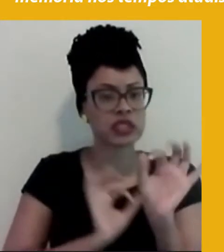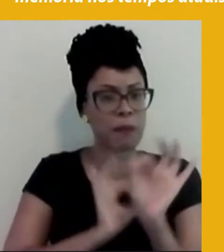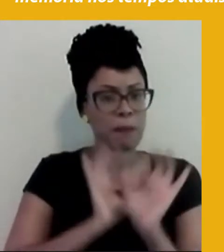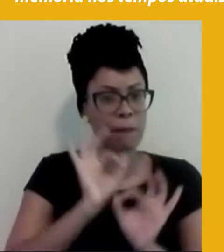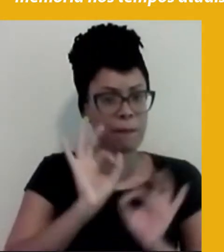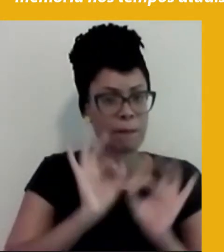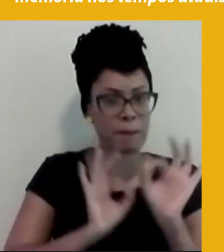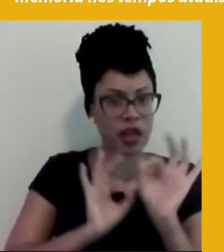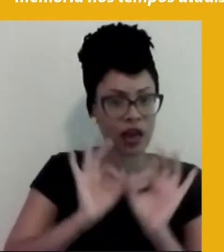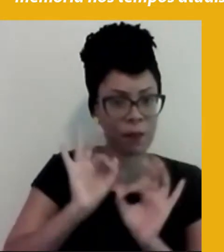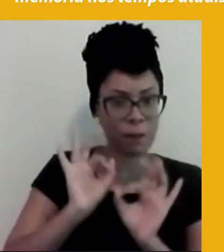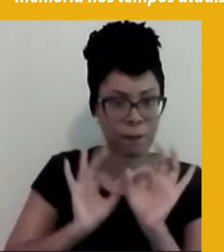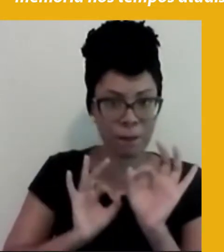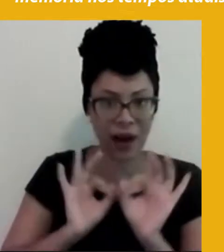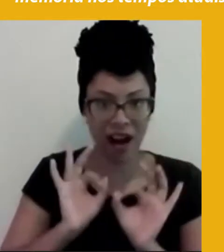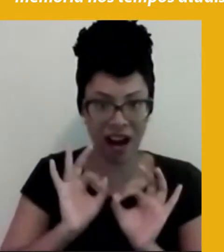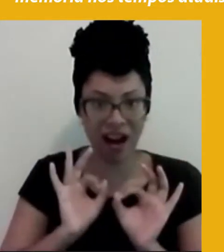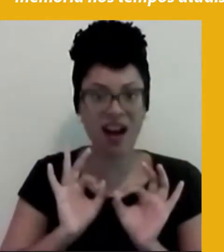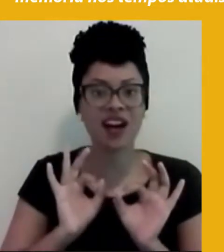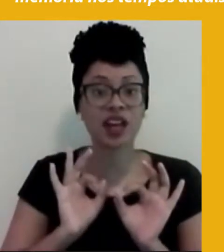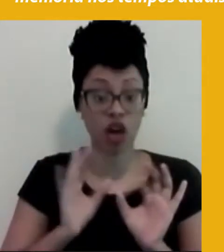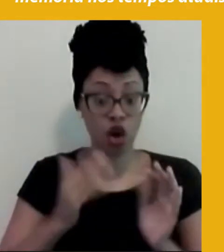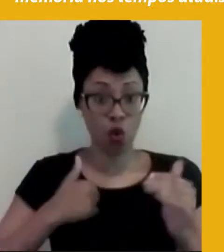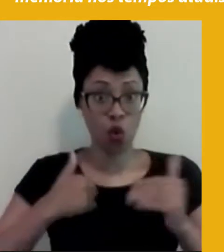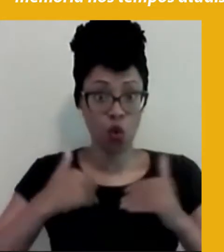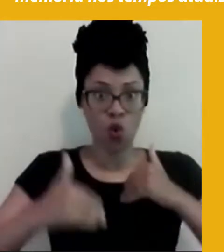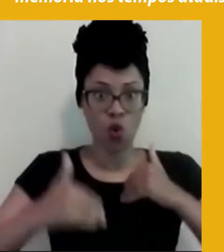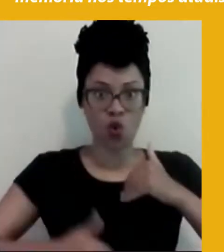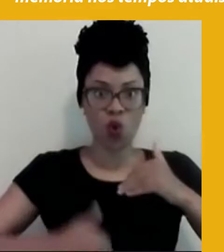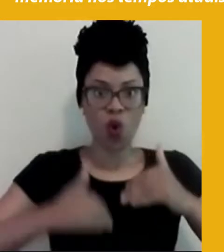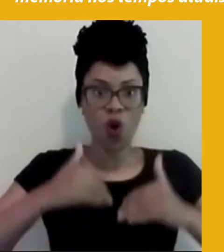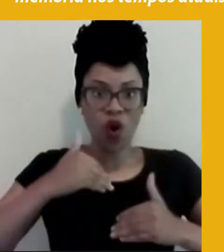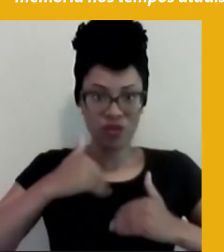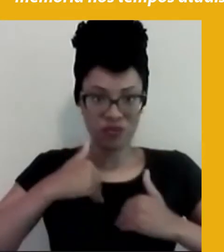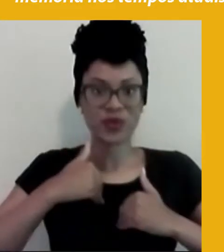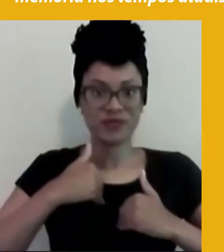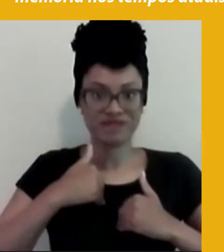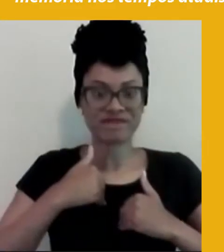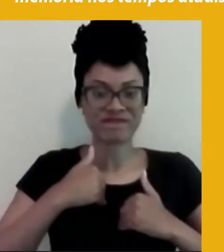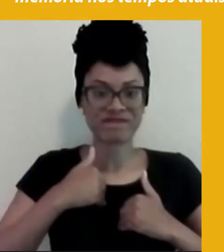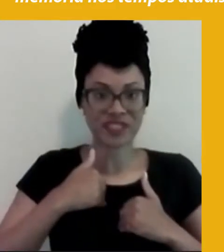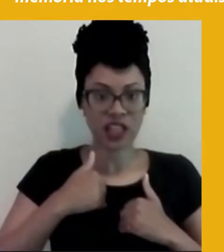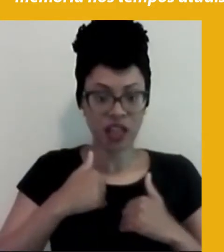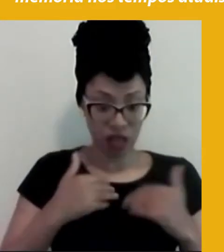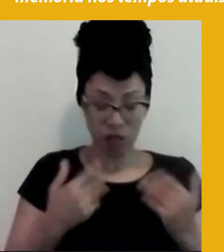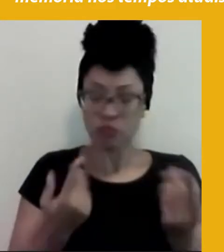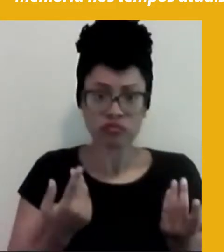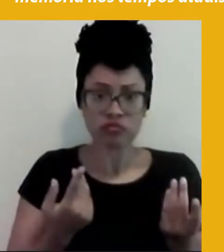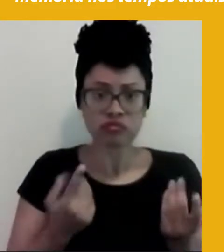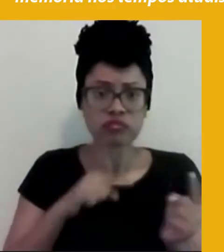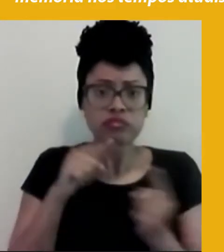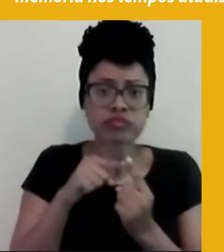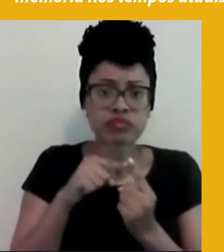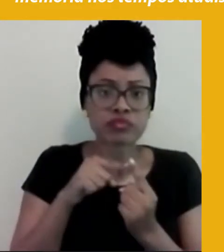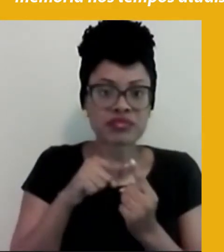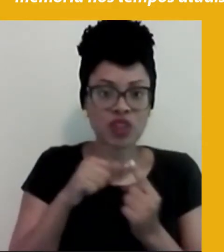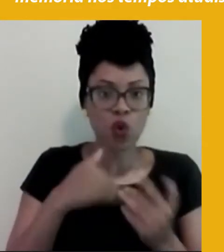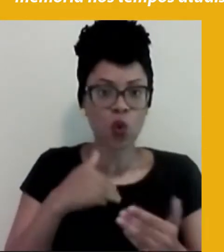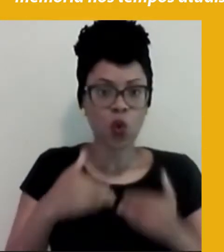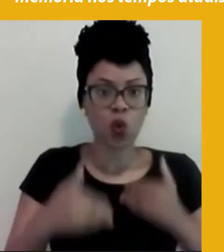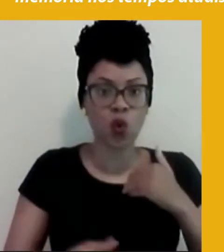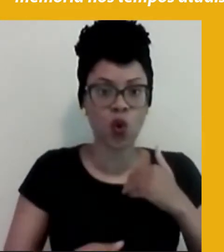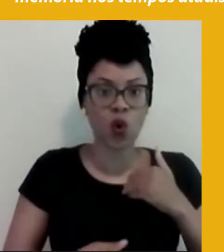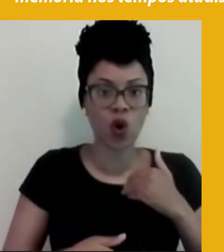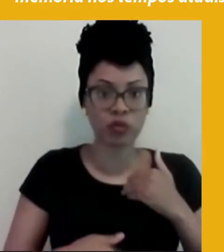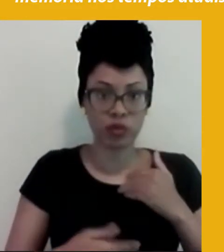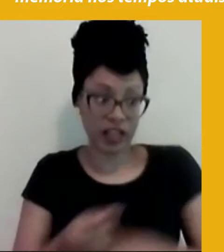com que o corpo reaja, né? Reconheça aquele ser estranho, né? Que inclusive vai se alojar nas